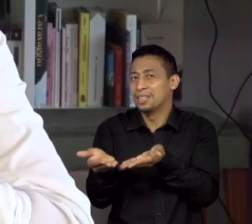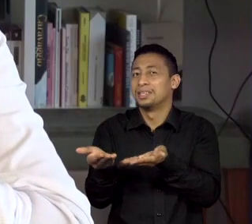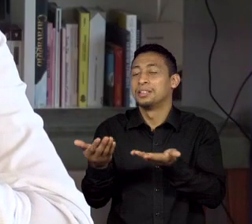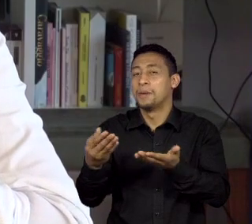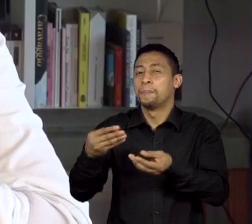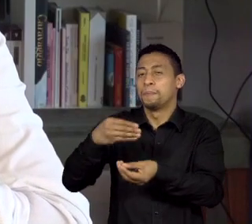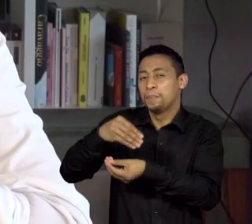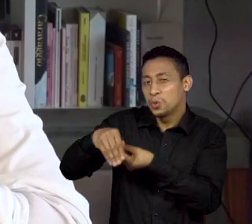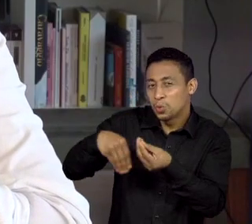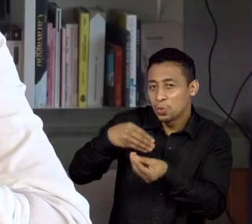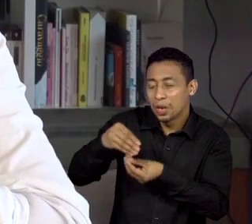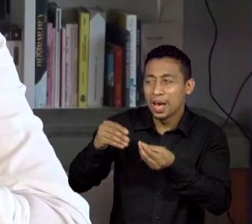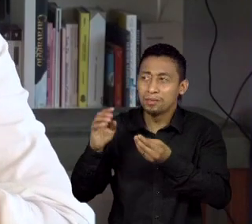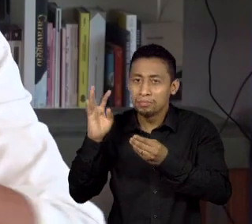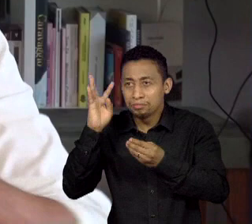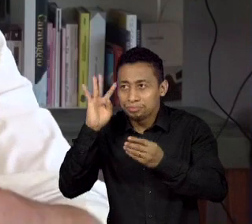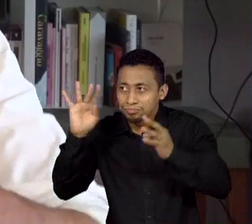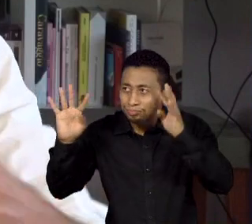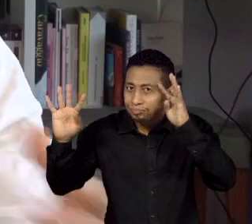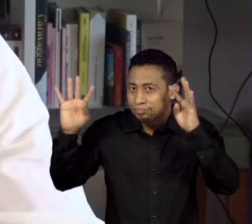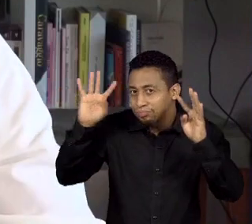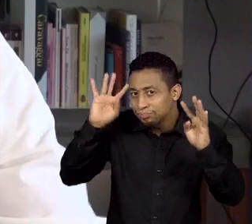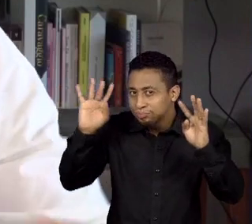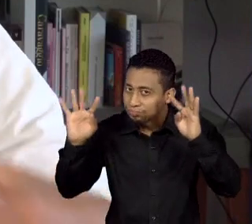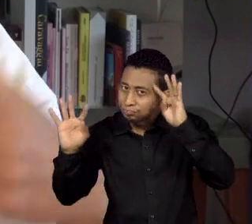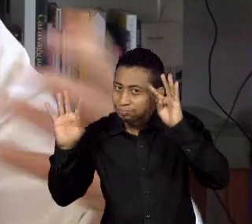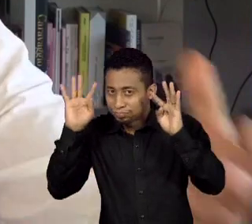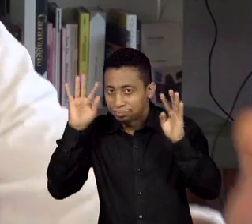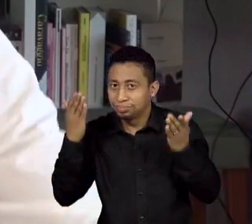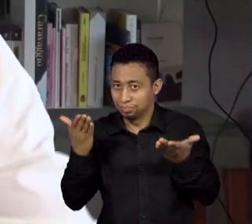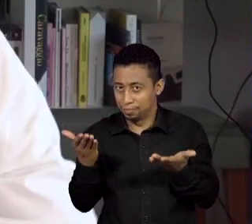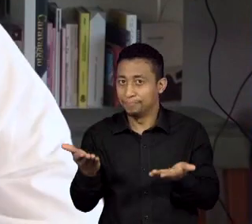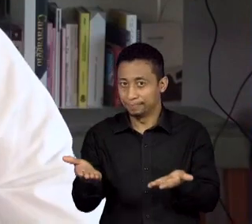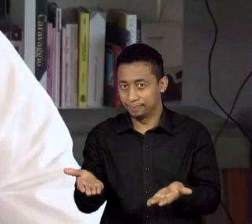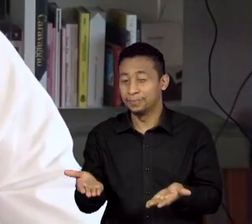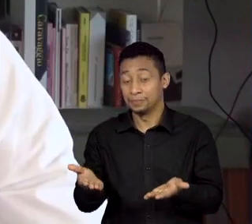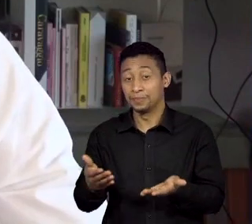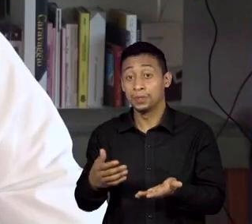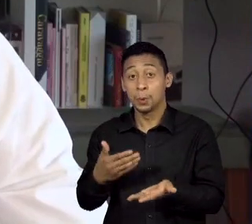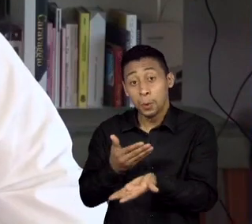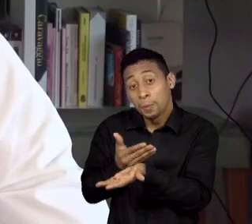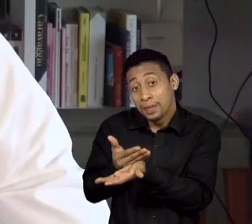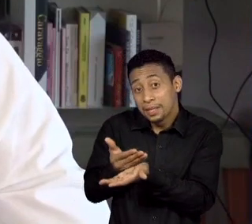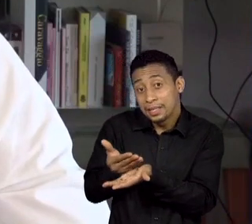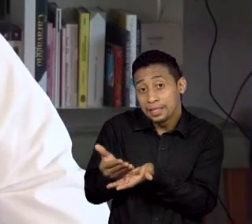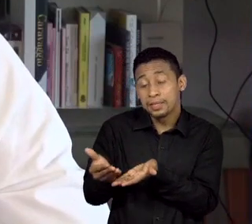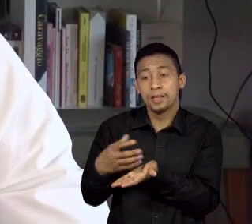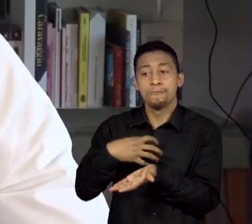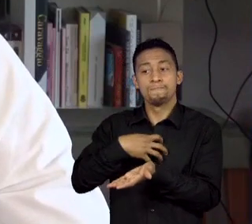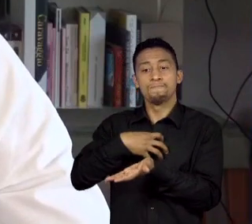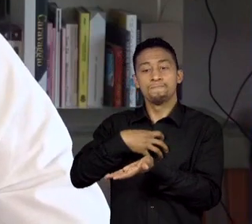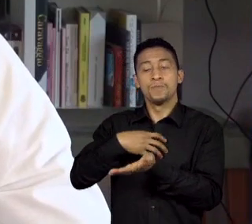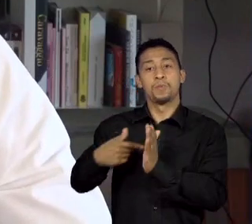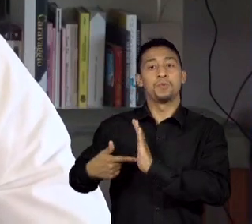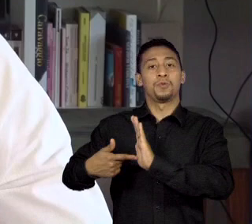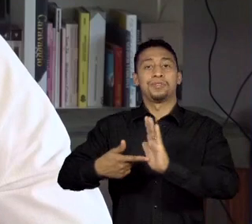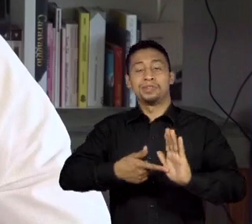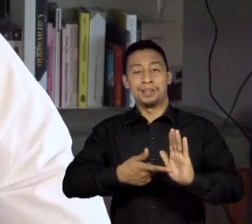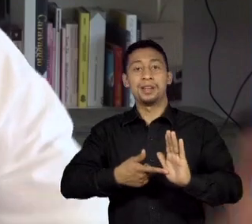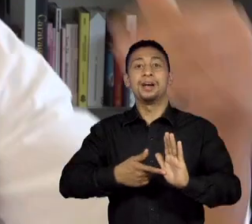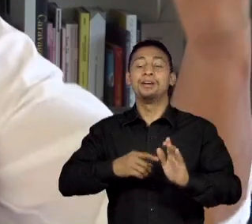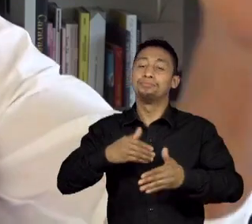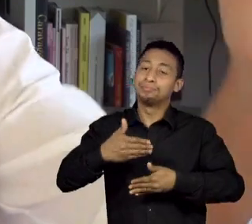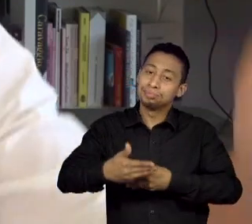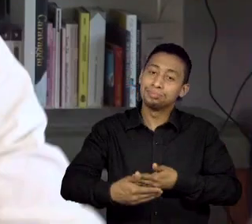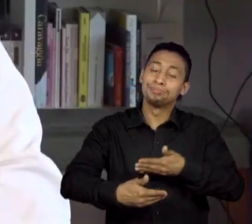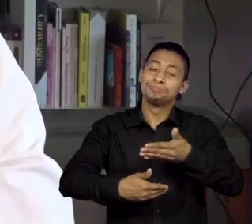misturado com ficção e tal, para não ser uma coisa diretamente militante, mas era uma coisa que queria lidar com a realidade ainda, e depois as